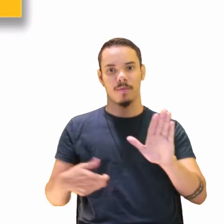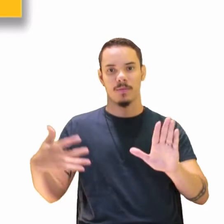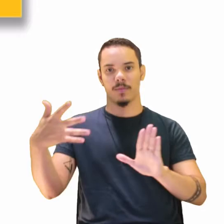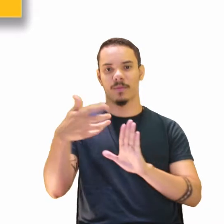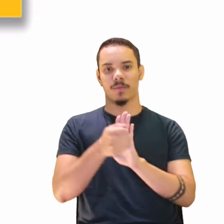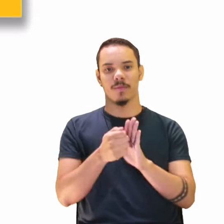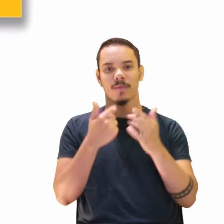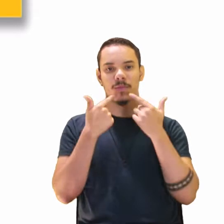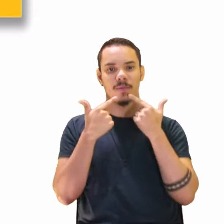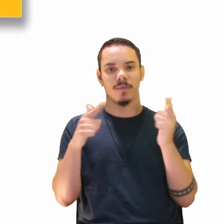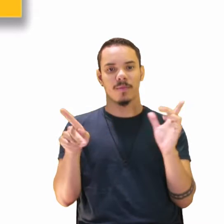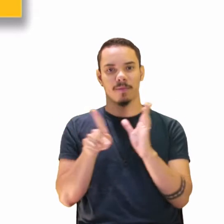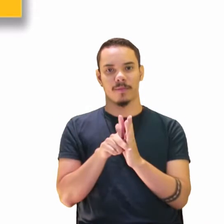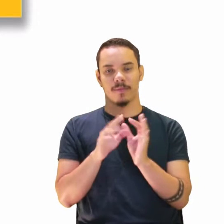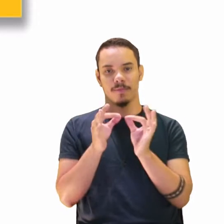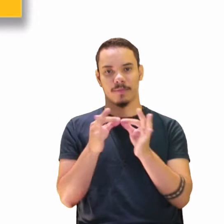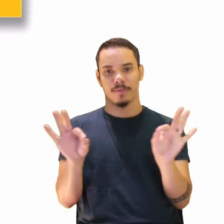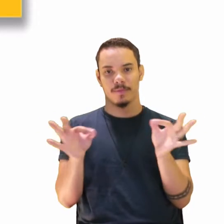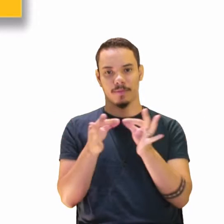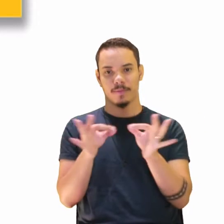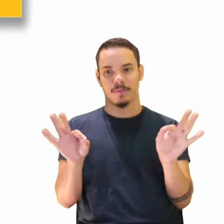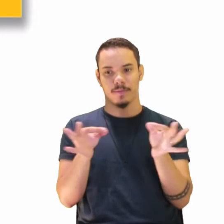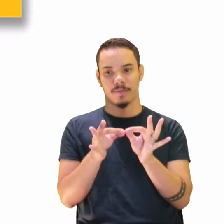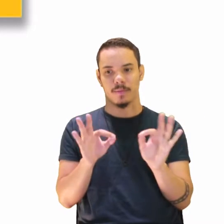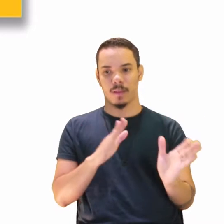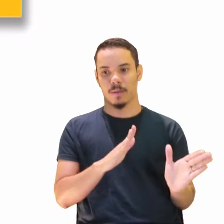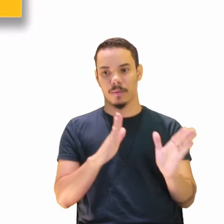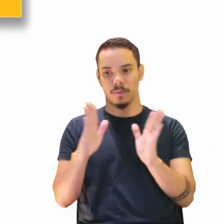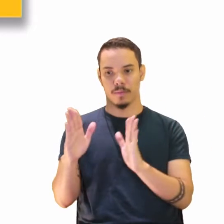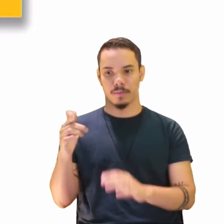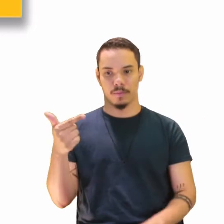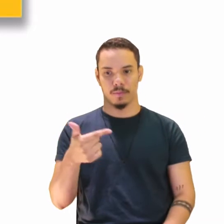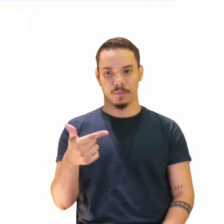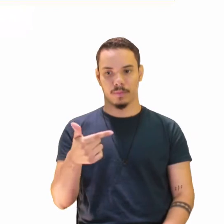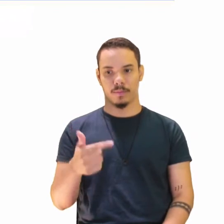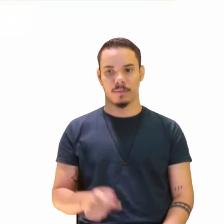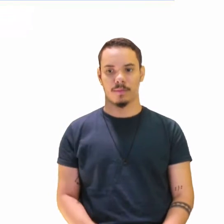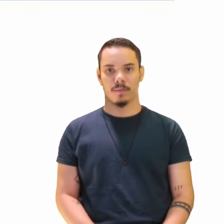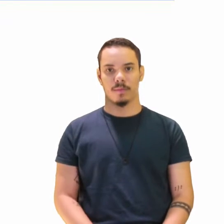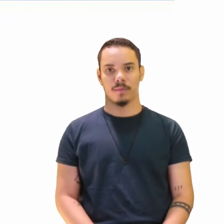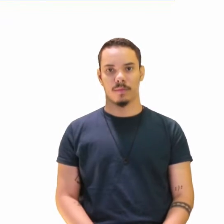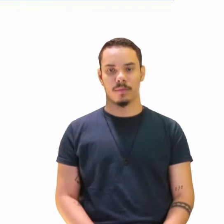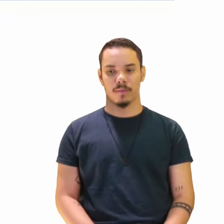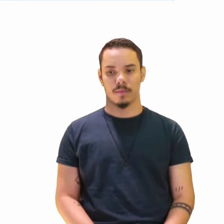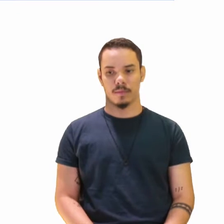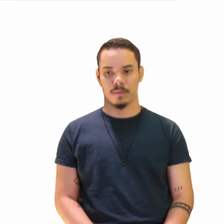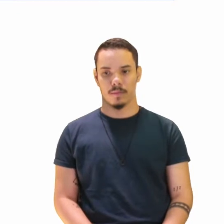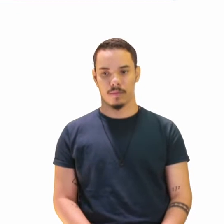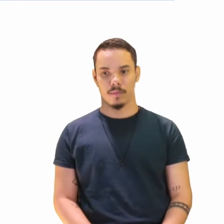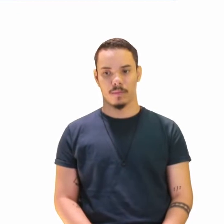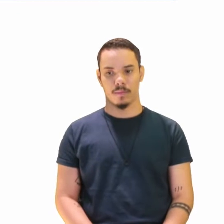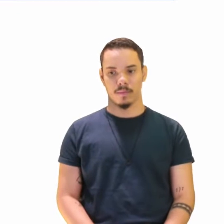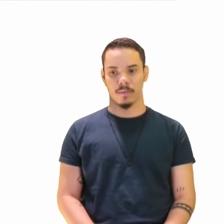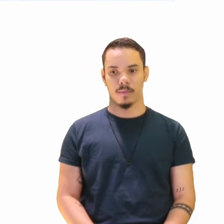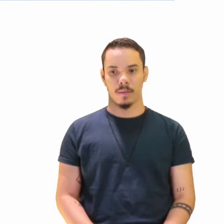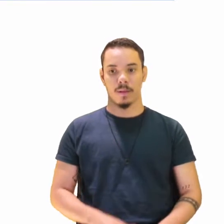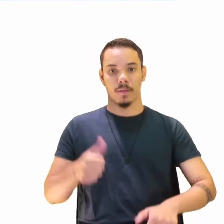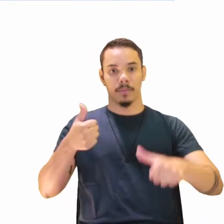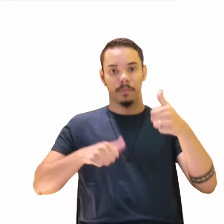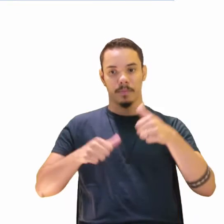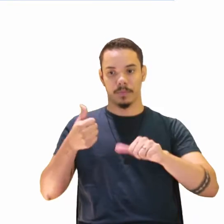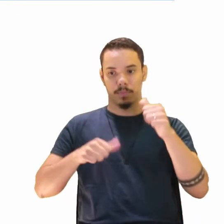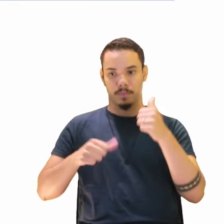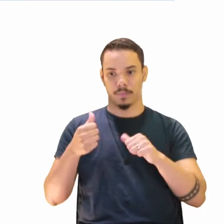aspecto sintático. Parte 2. A habilidade da aula. Analisar efeitos